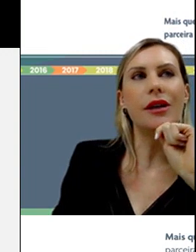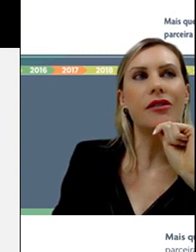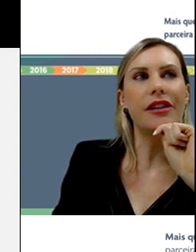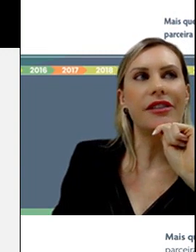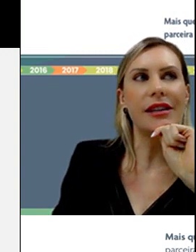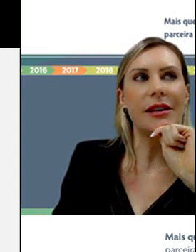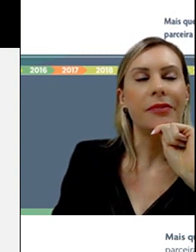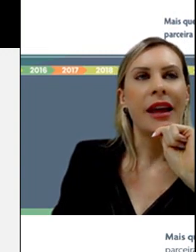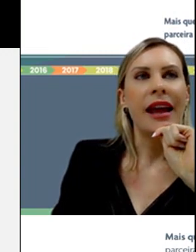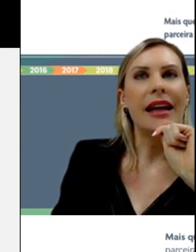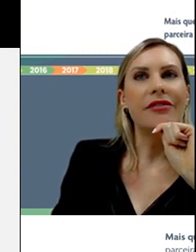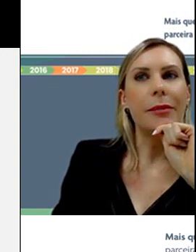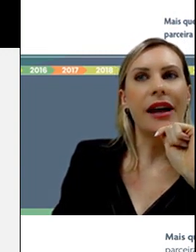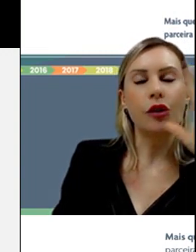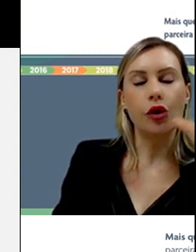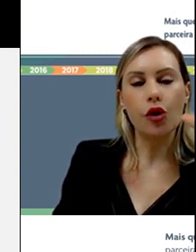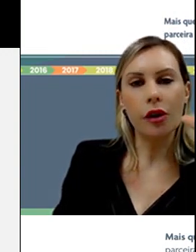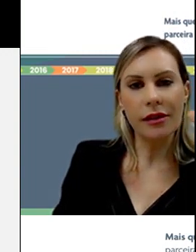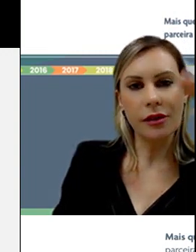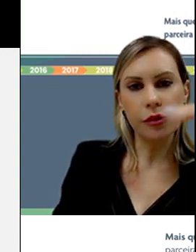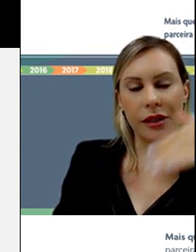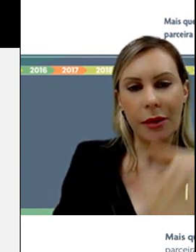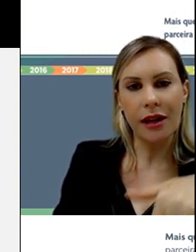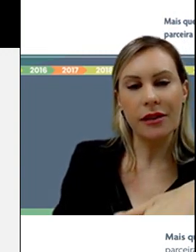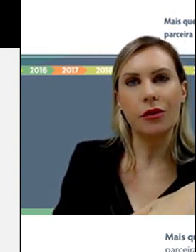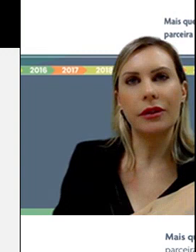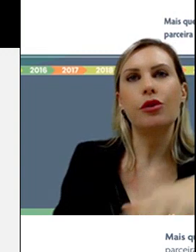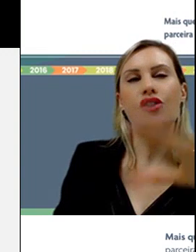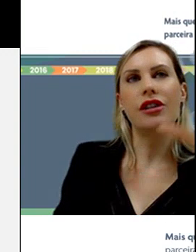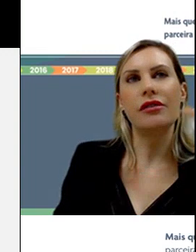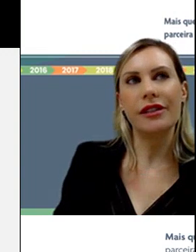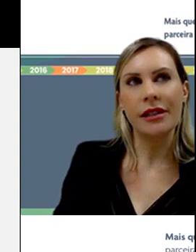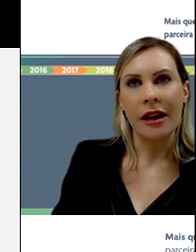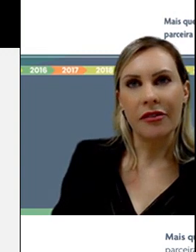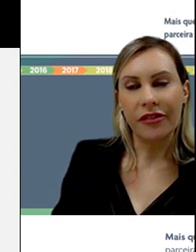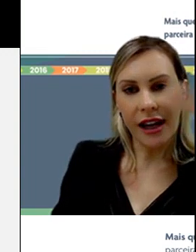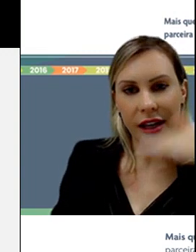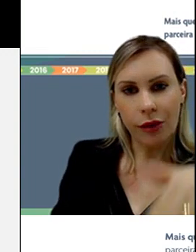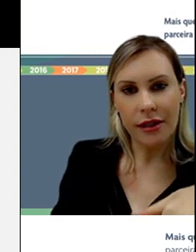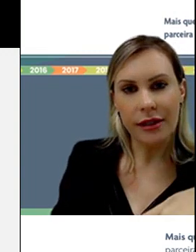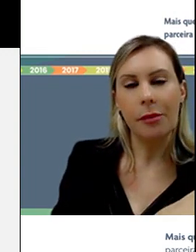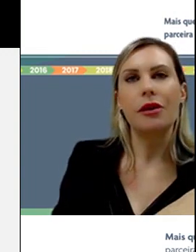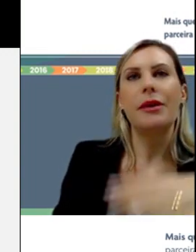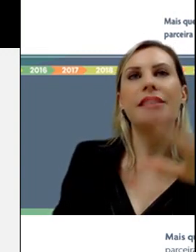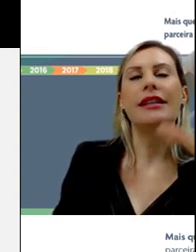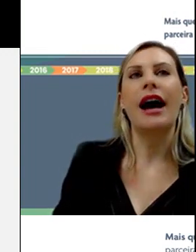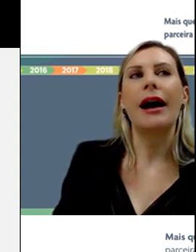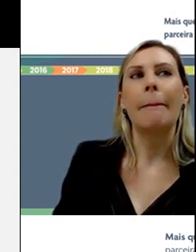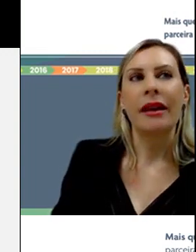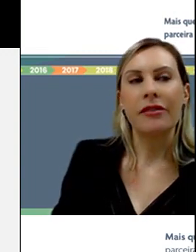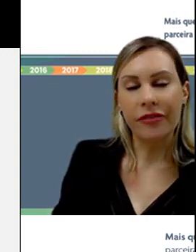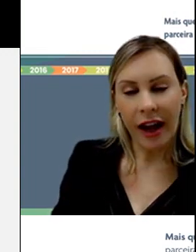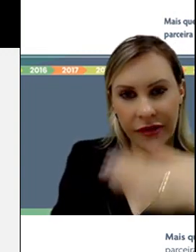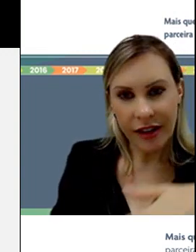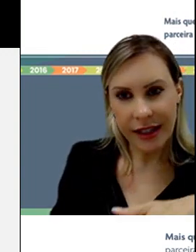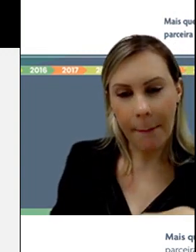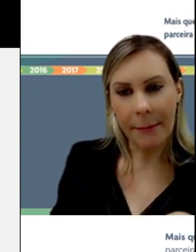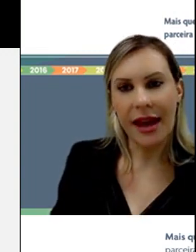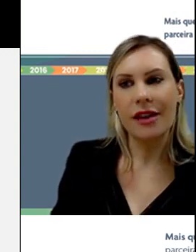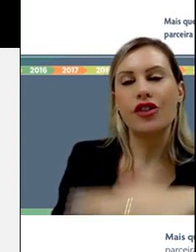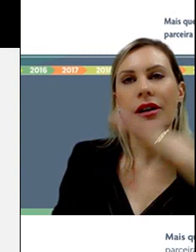o que a União vai fazer? Ela vai pegar todas as suas bases contributivas, vai atualizar pelo IPCA,